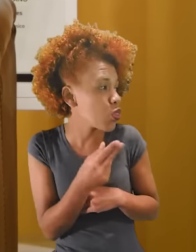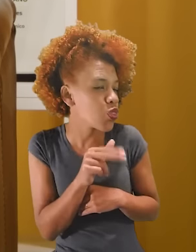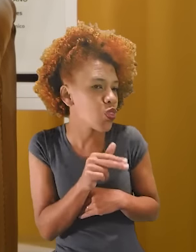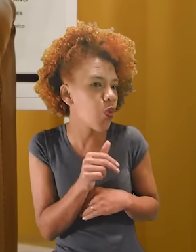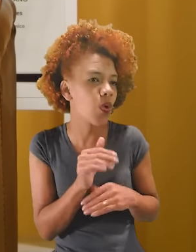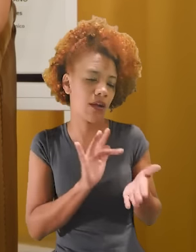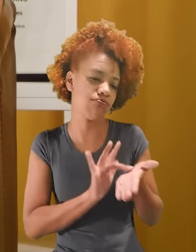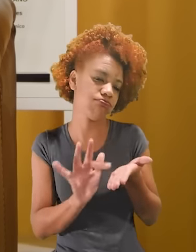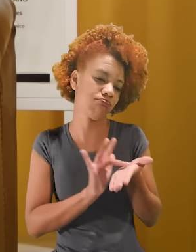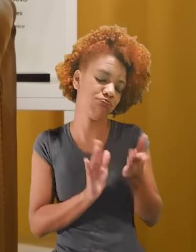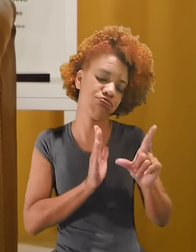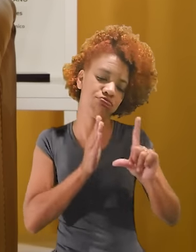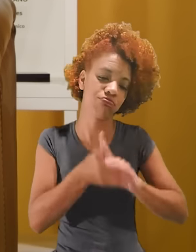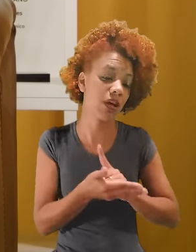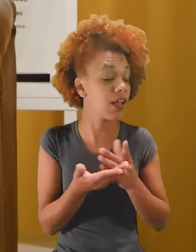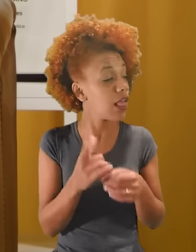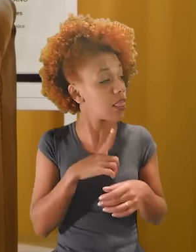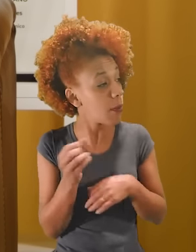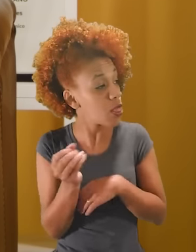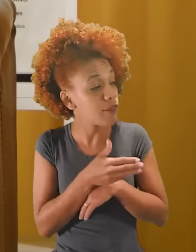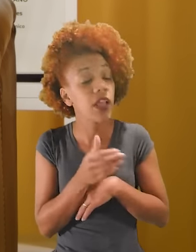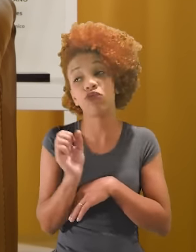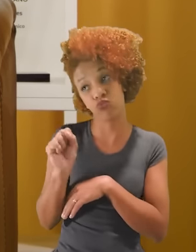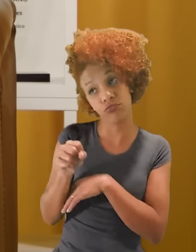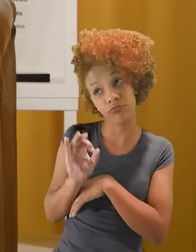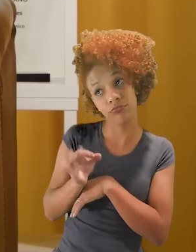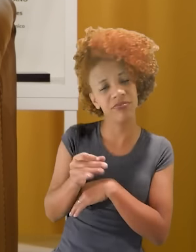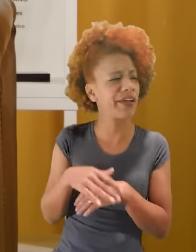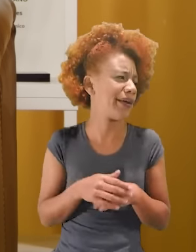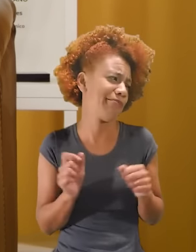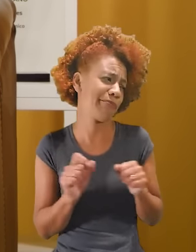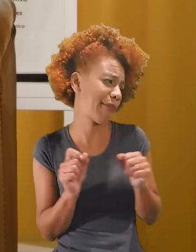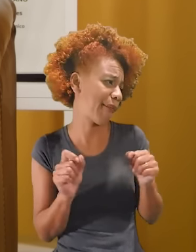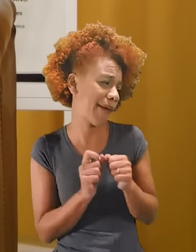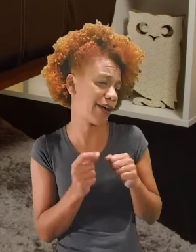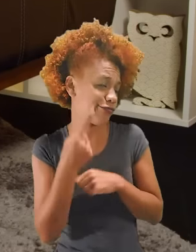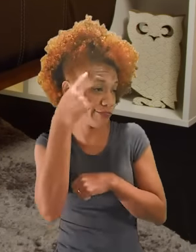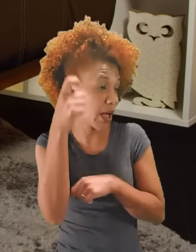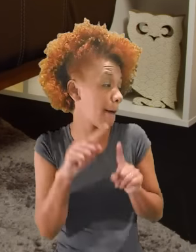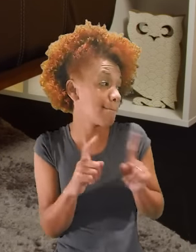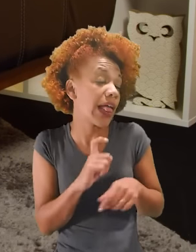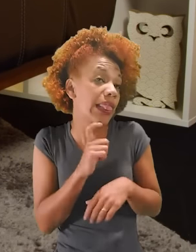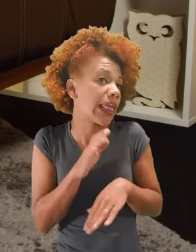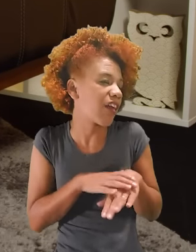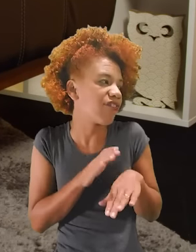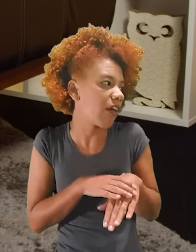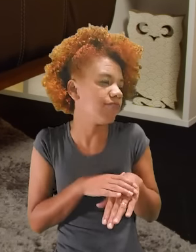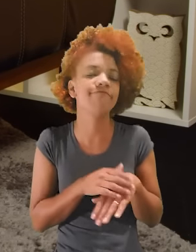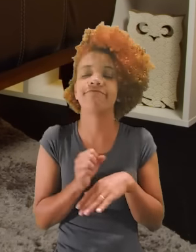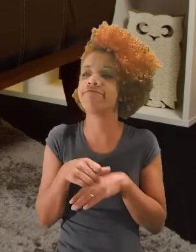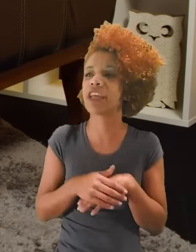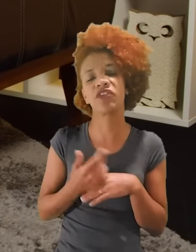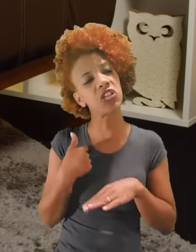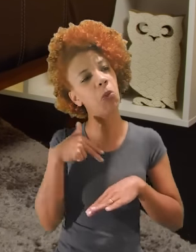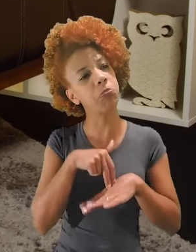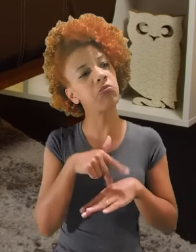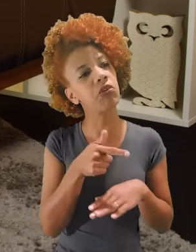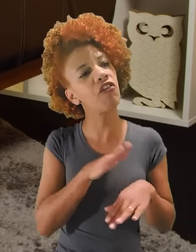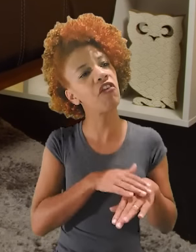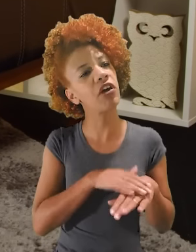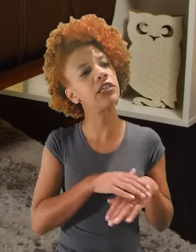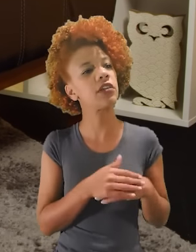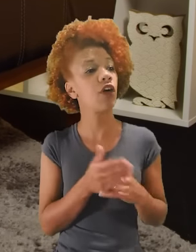alguém entrando no celular de alguém. Então isso passa a ser uma novidade. Exatamente. Por mais besta que seja a ideia. Ninguém fez. Por mais besta que seja, você chegou e falou, pô, vou fazer. Foi o cara,